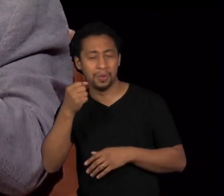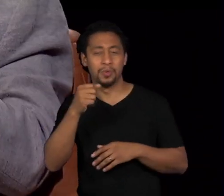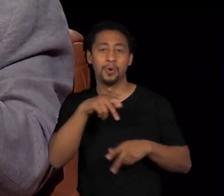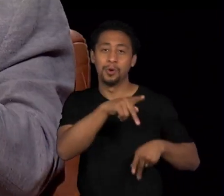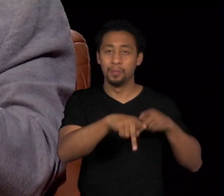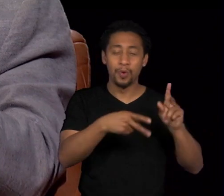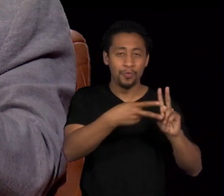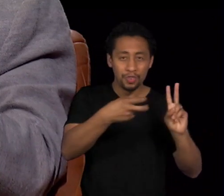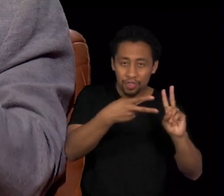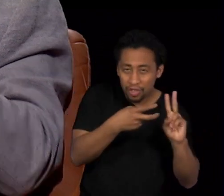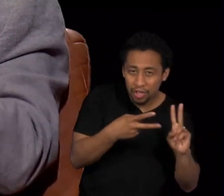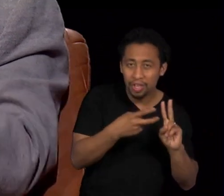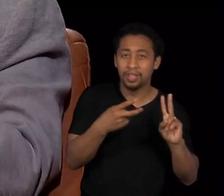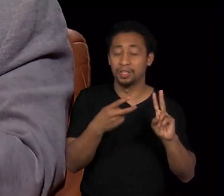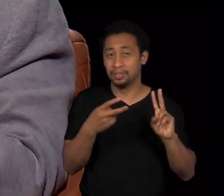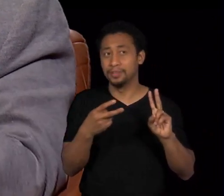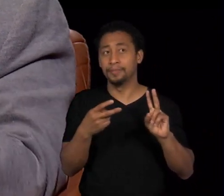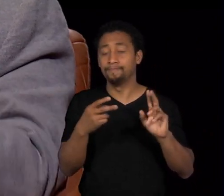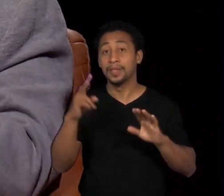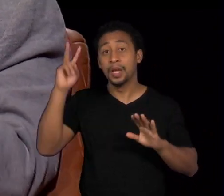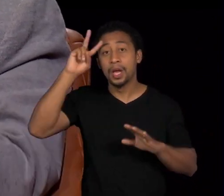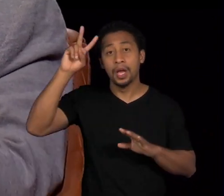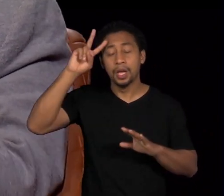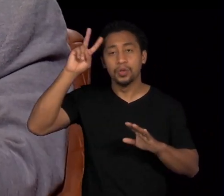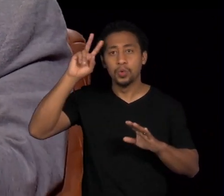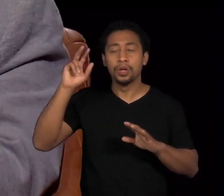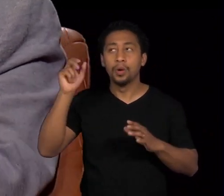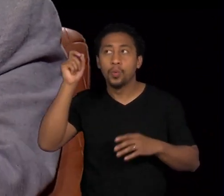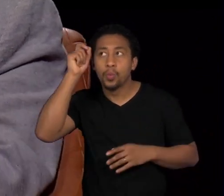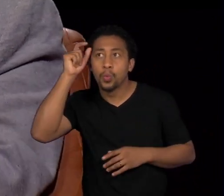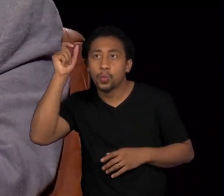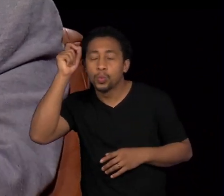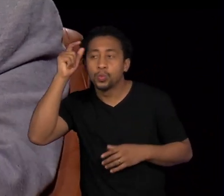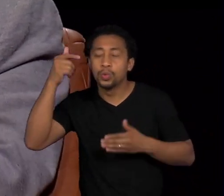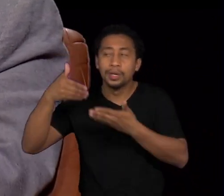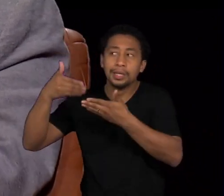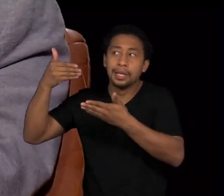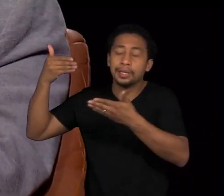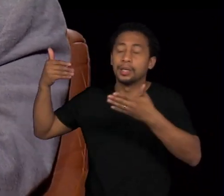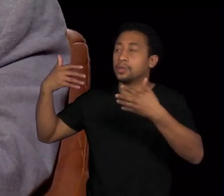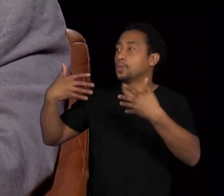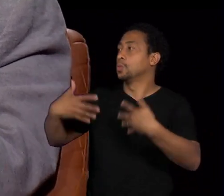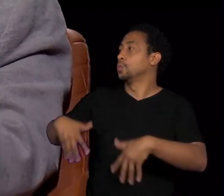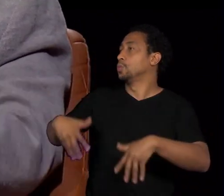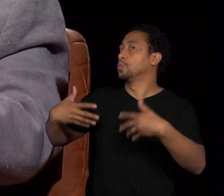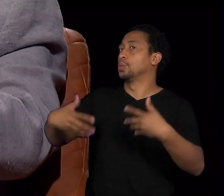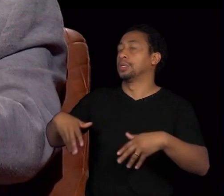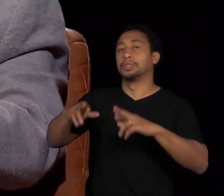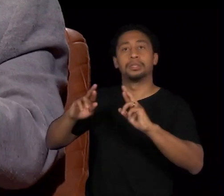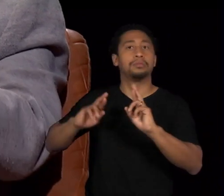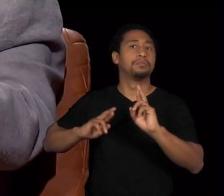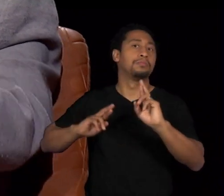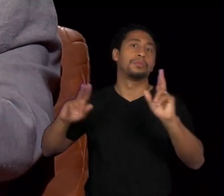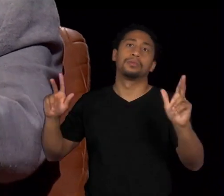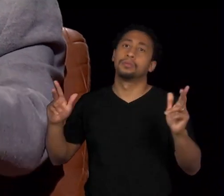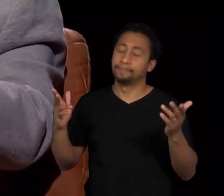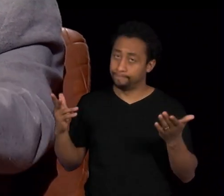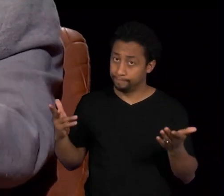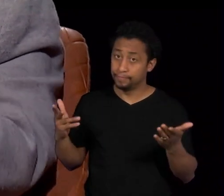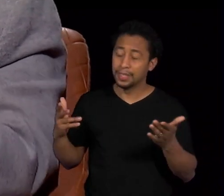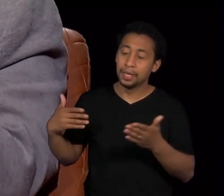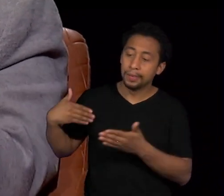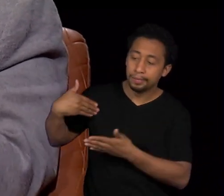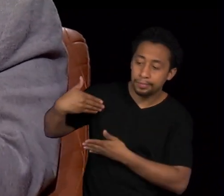eles eram portadores de uma memória Cultural de Imaginário muito rico nãoé e que isso propiciou uma amálgama